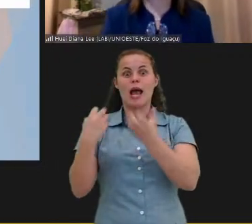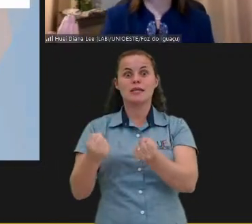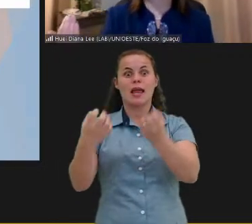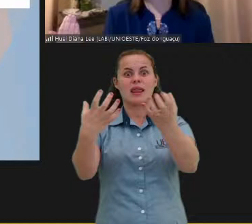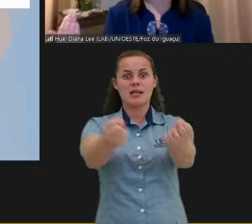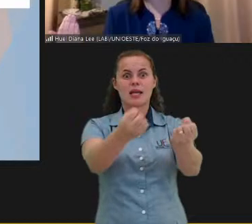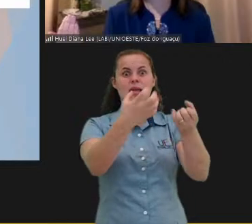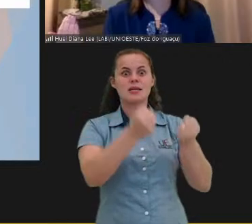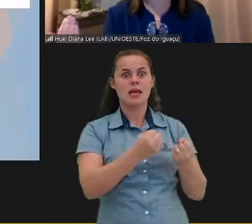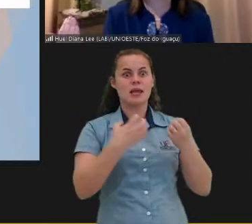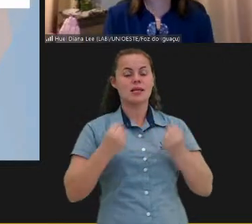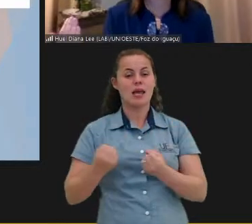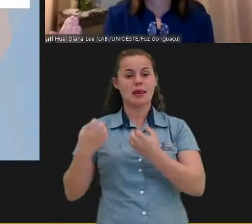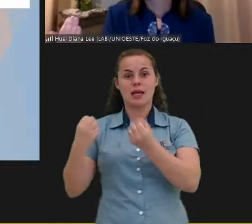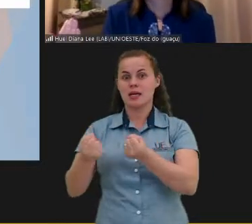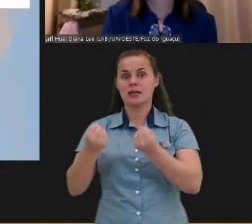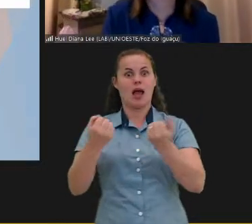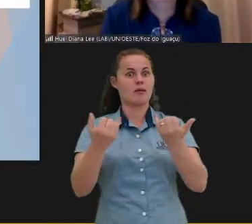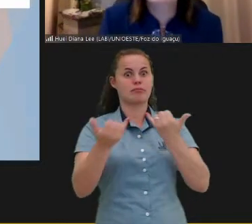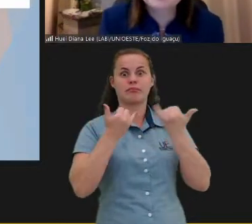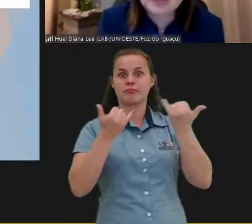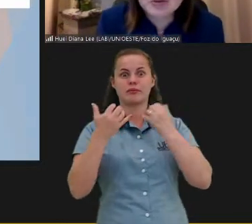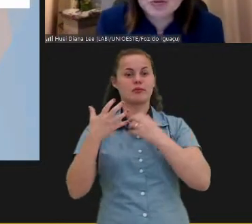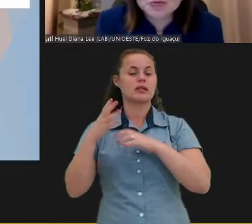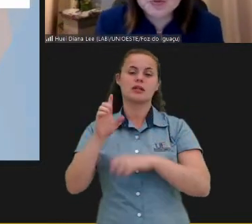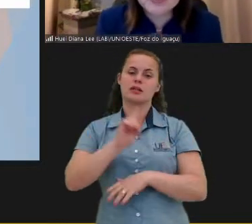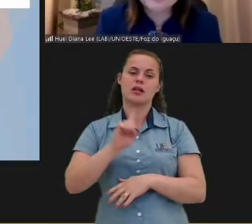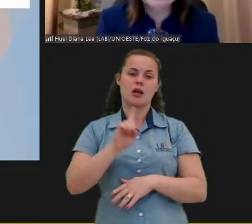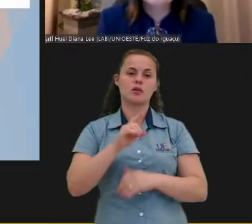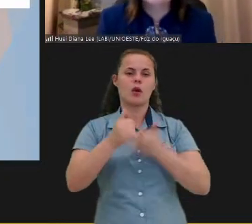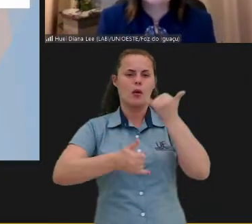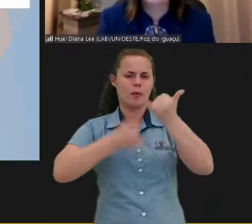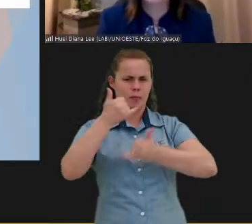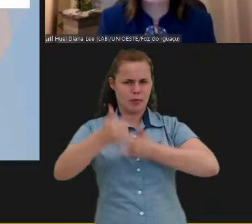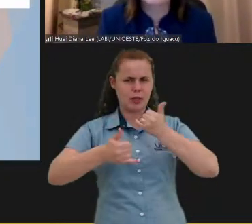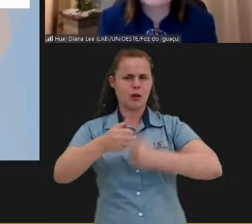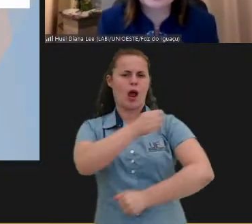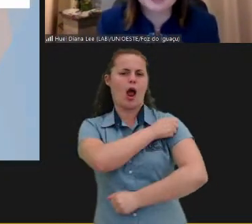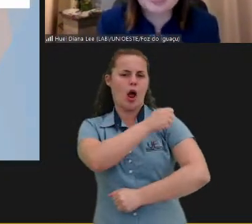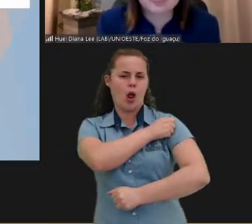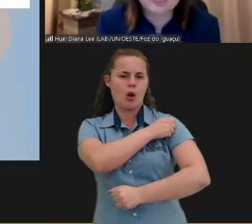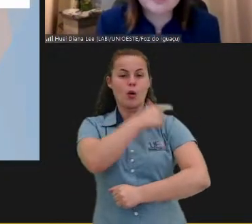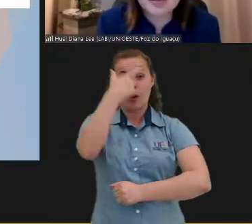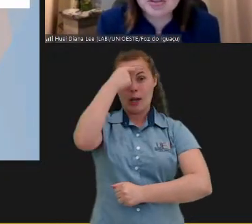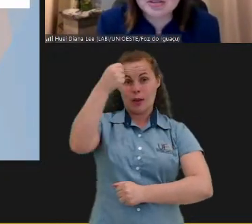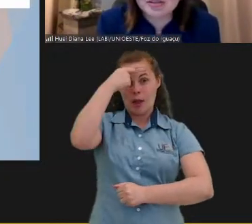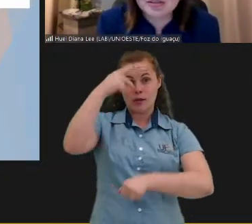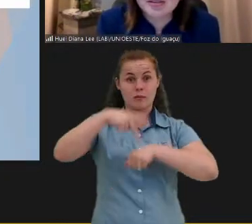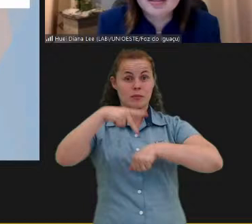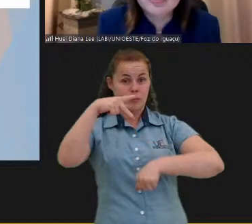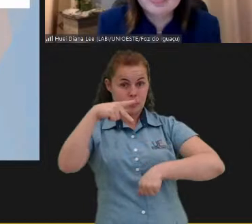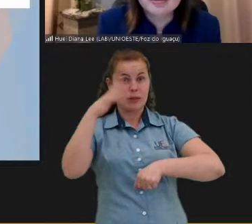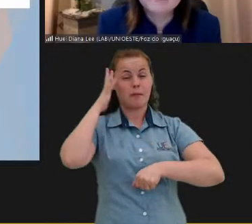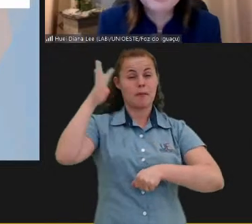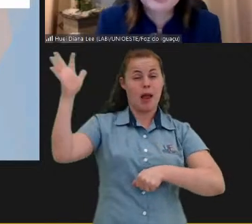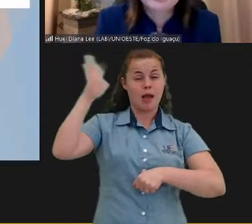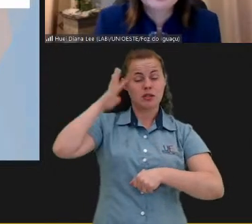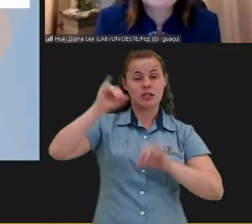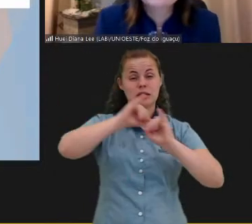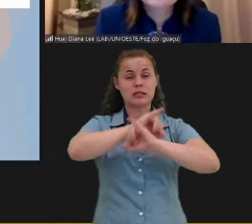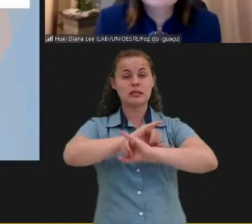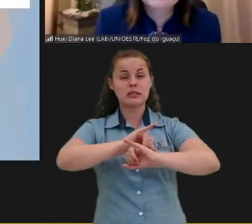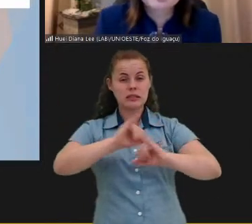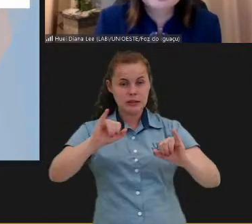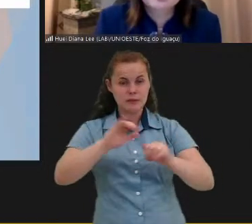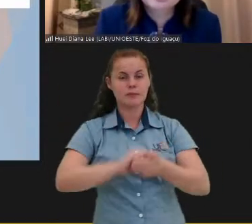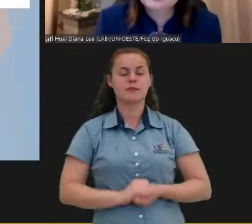está recomendando, né? Então, eu sempre brinco com os meus alunos de graduação e de pós-graduação. Imaginem se